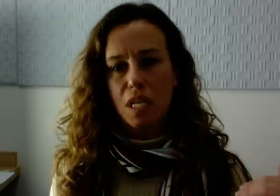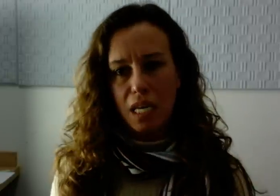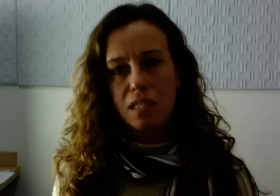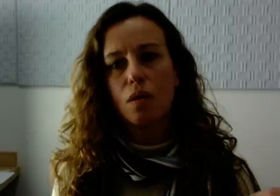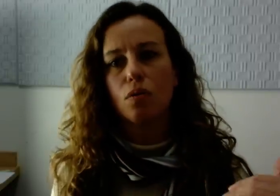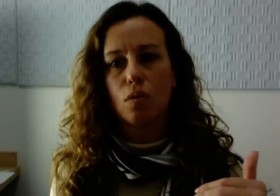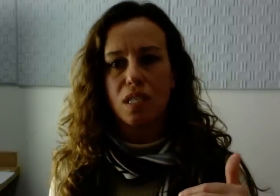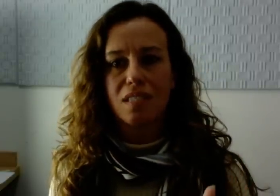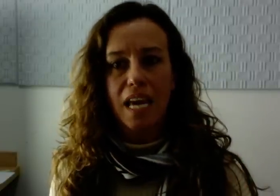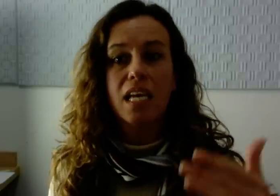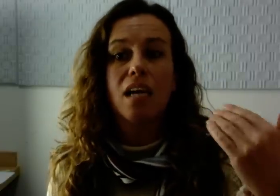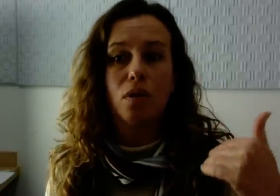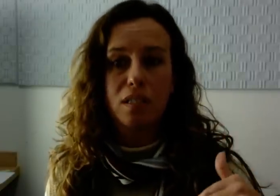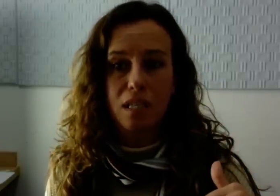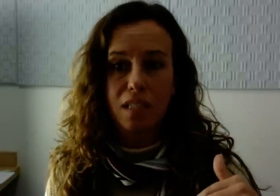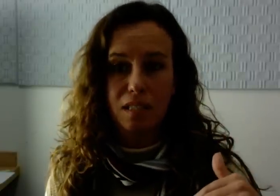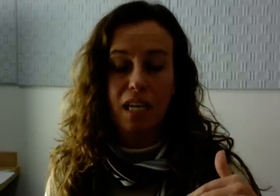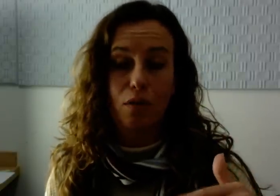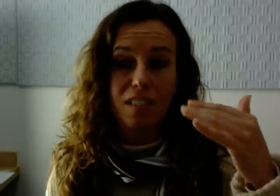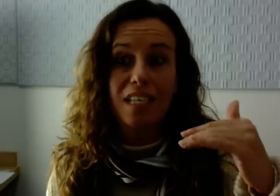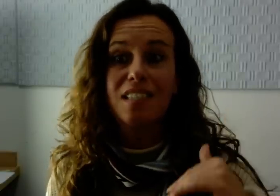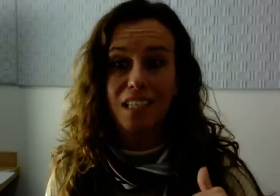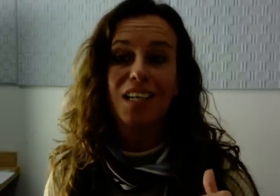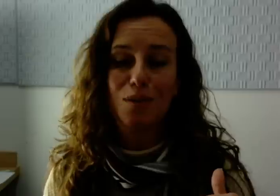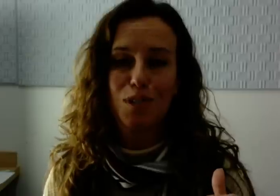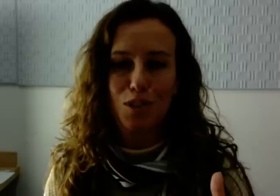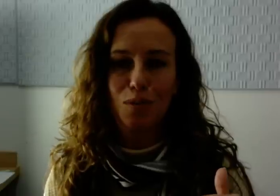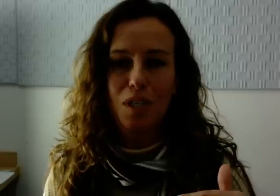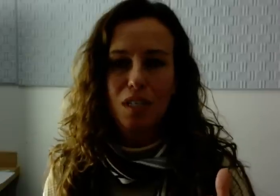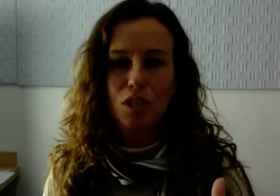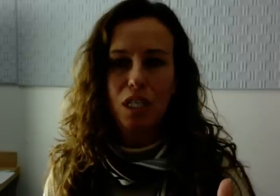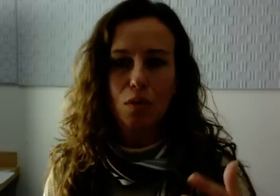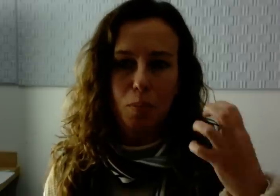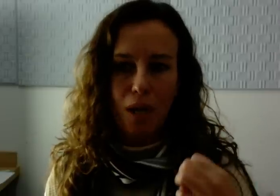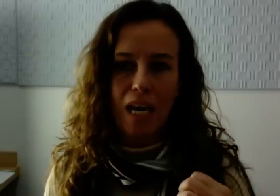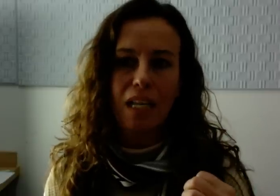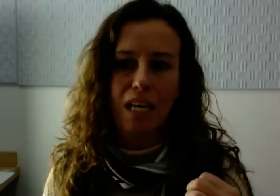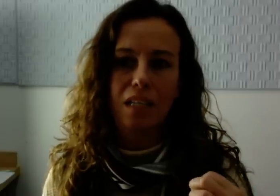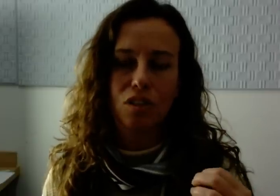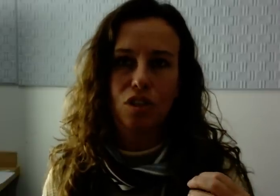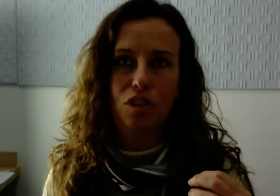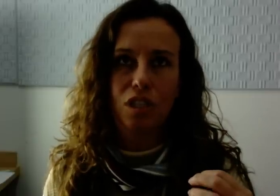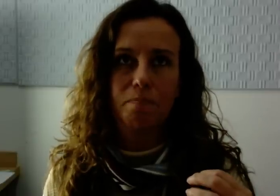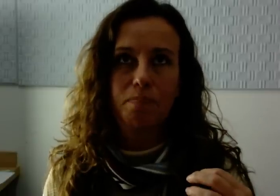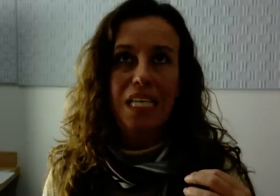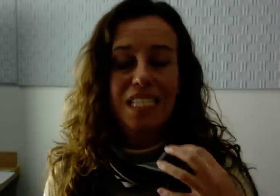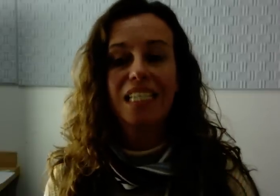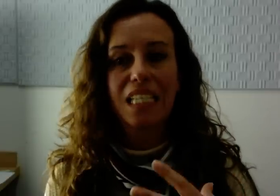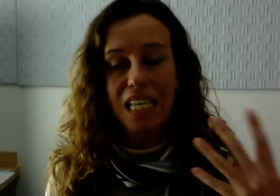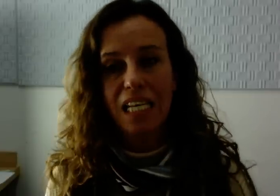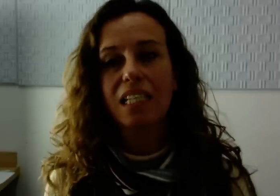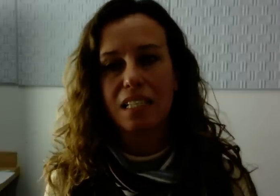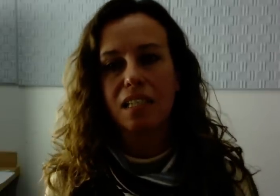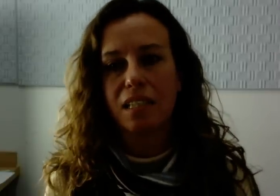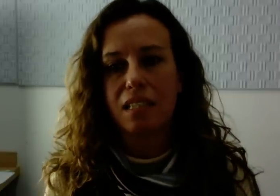com deficiência ou ou se quiserem reconhecer reconhecer-se no sentido de incorporar né de de de se